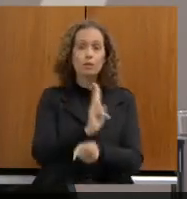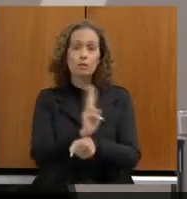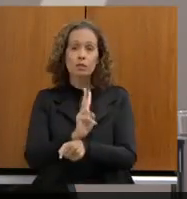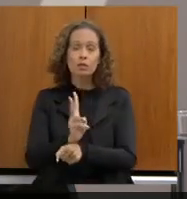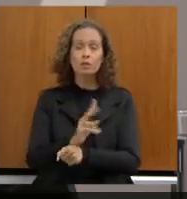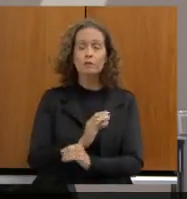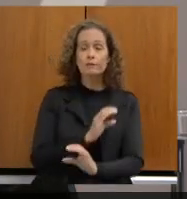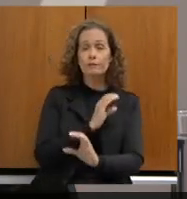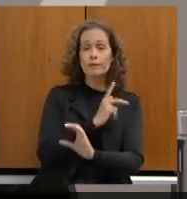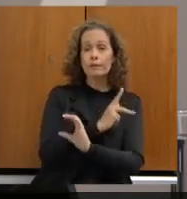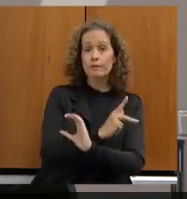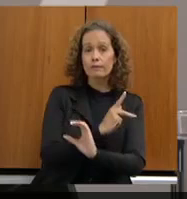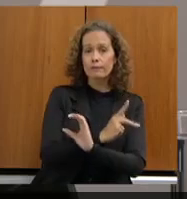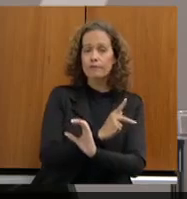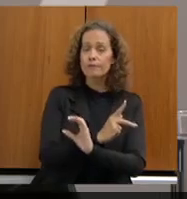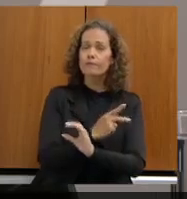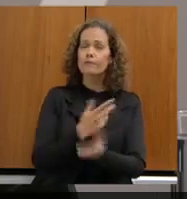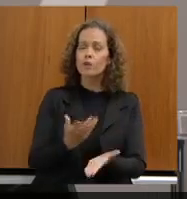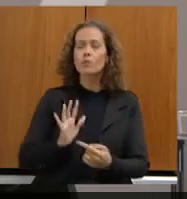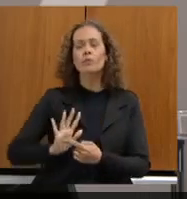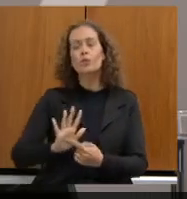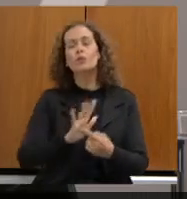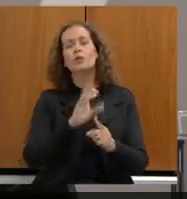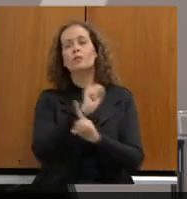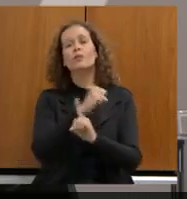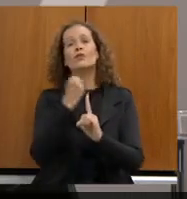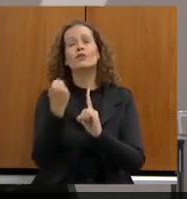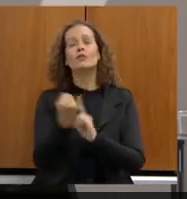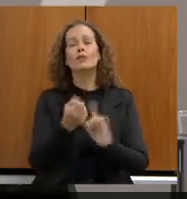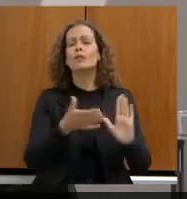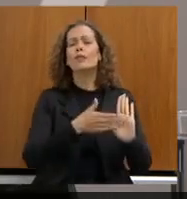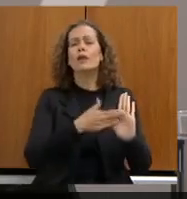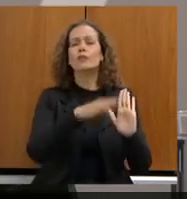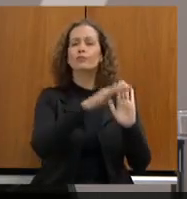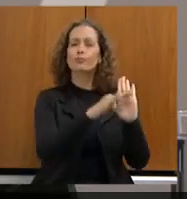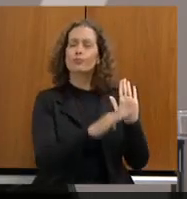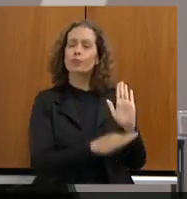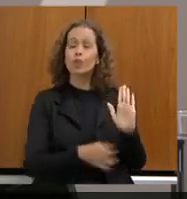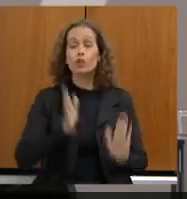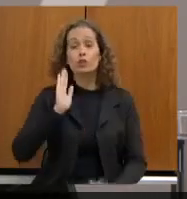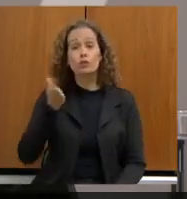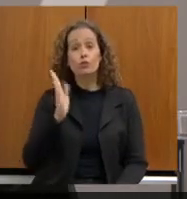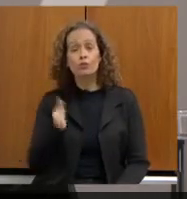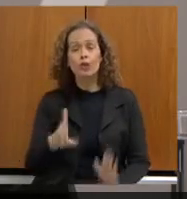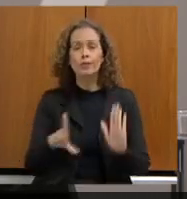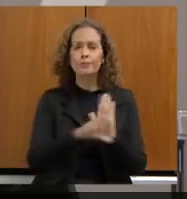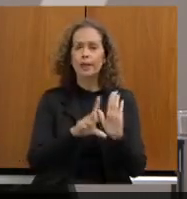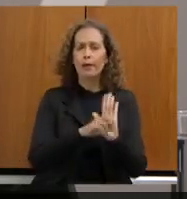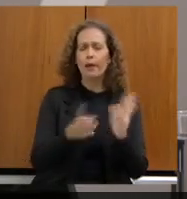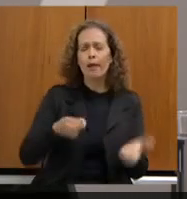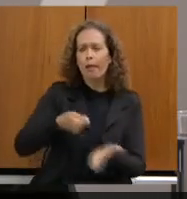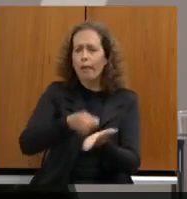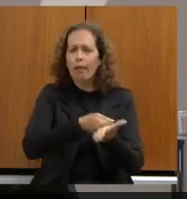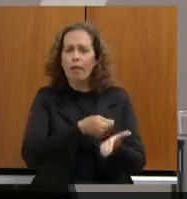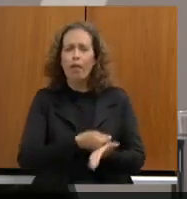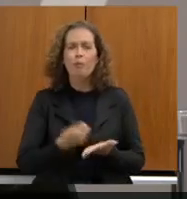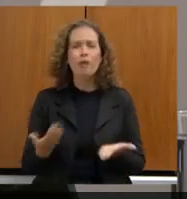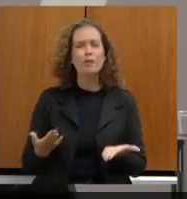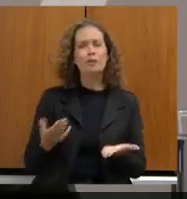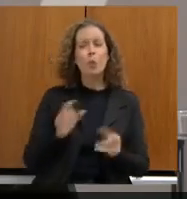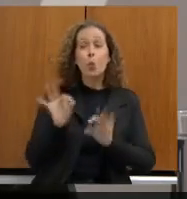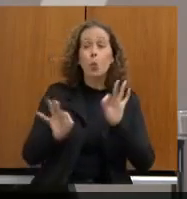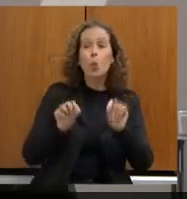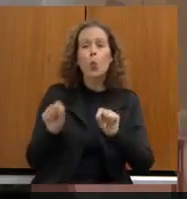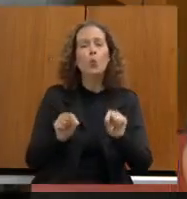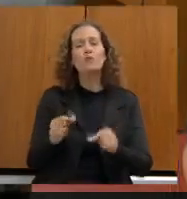prestação de conta para a sociedade na já tá na lei não tem motivo de cobrança Principalmente quando as coisas andam